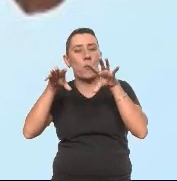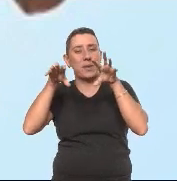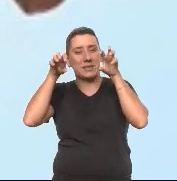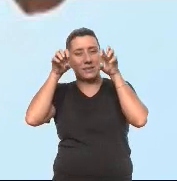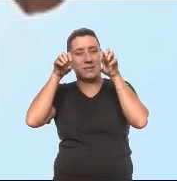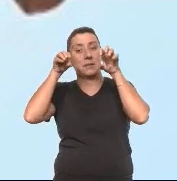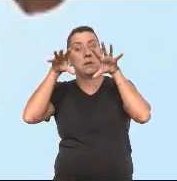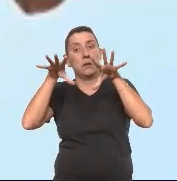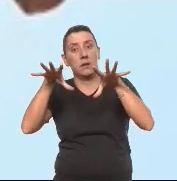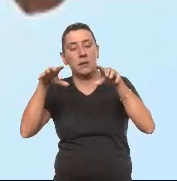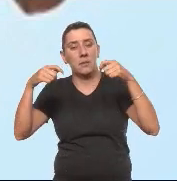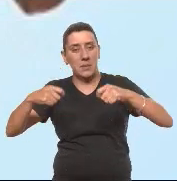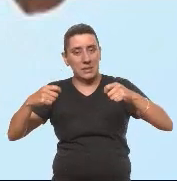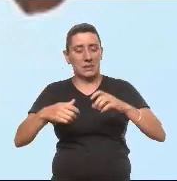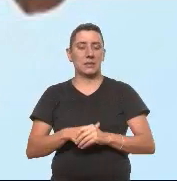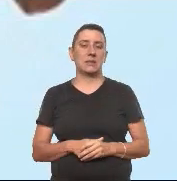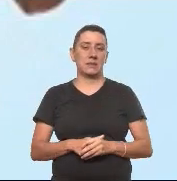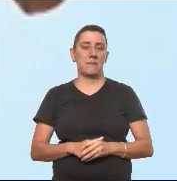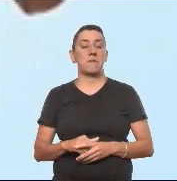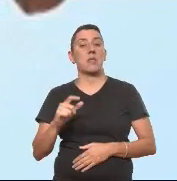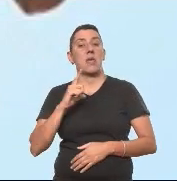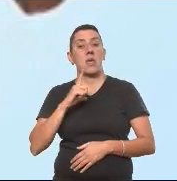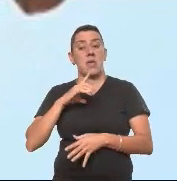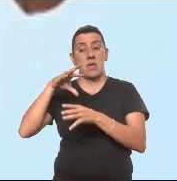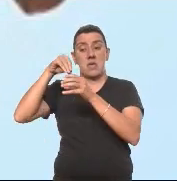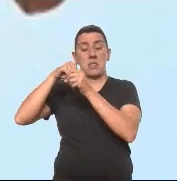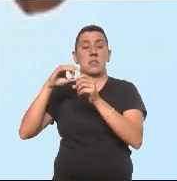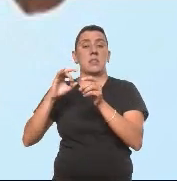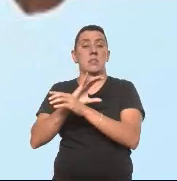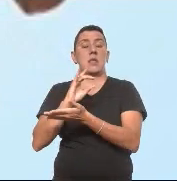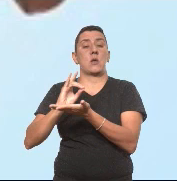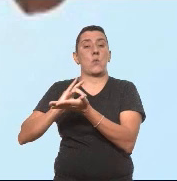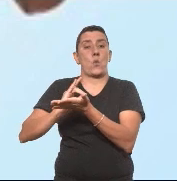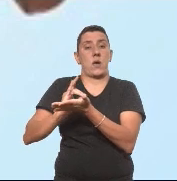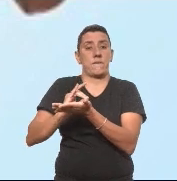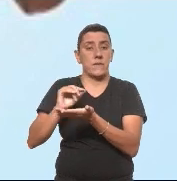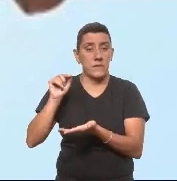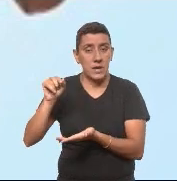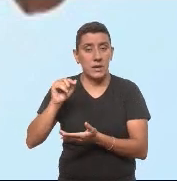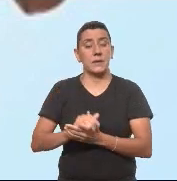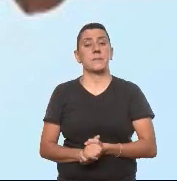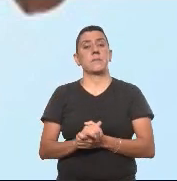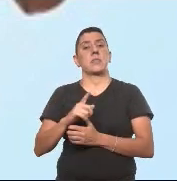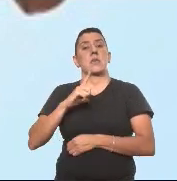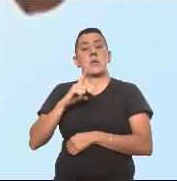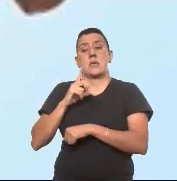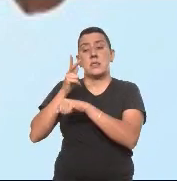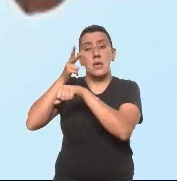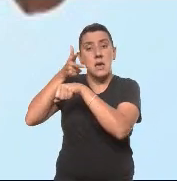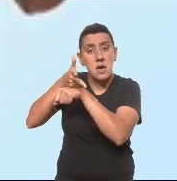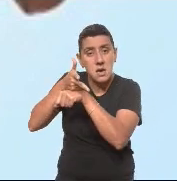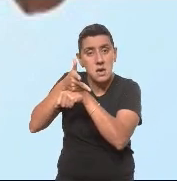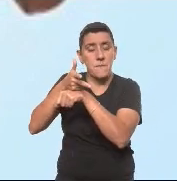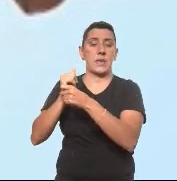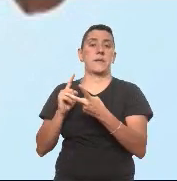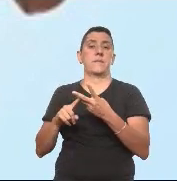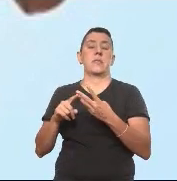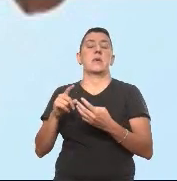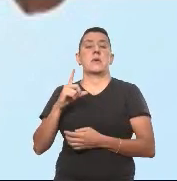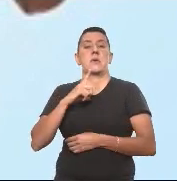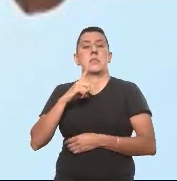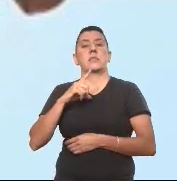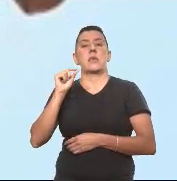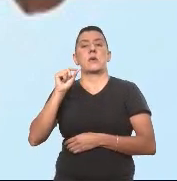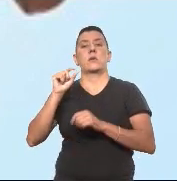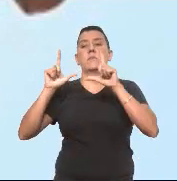horários é eu tenho wi-fi público que eu posso usar o mesmo poste as câmeras de monitoramento sistemas de publicidade